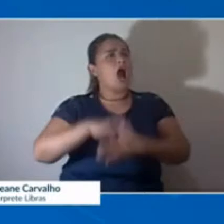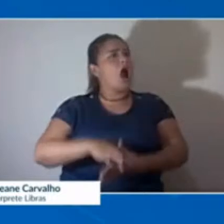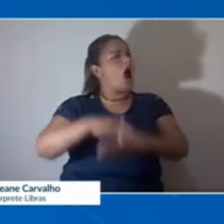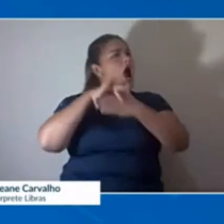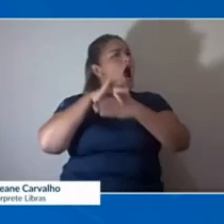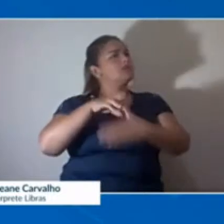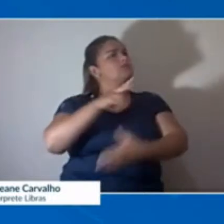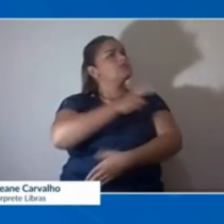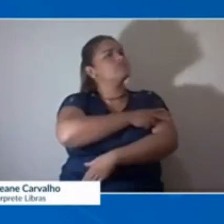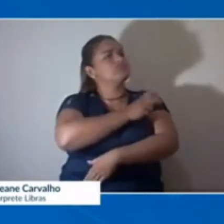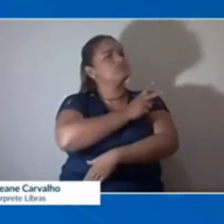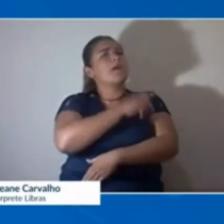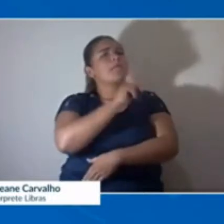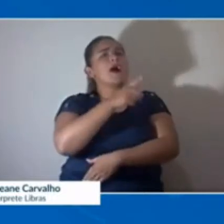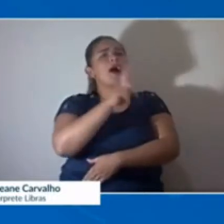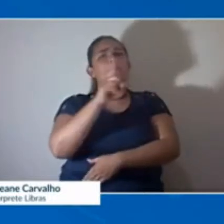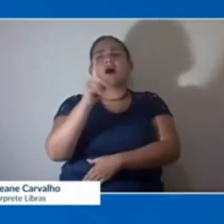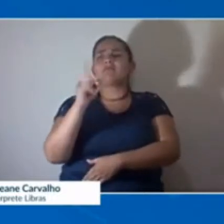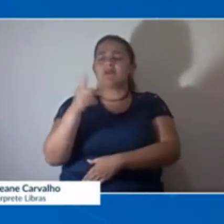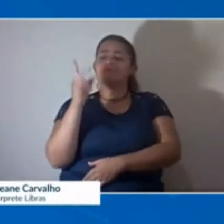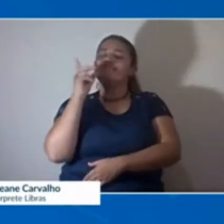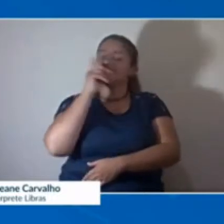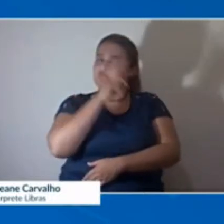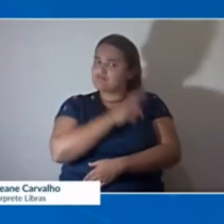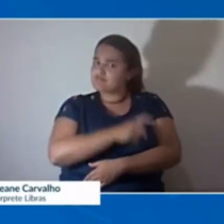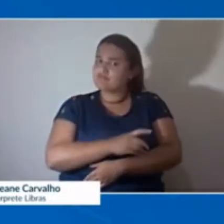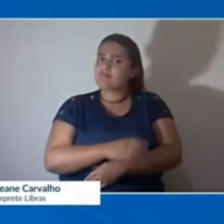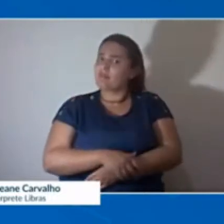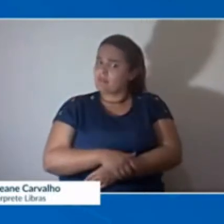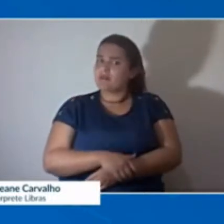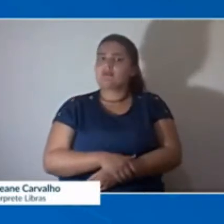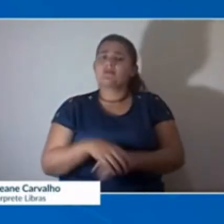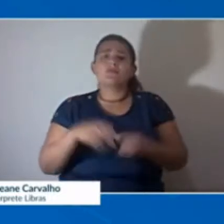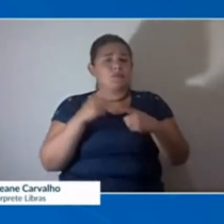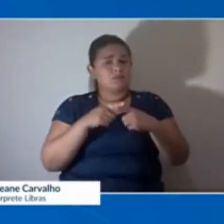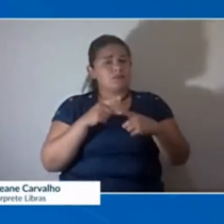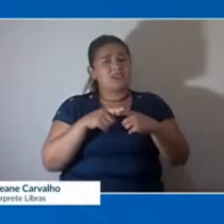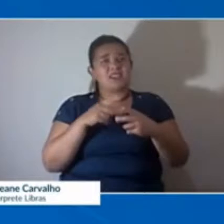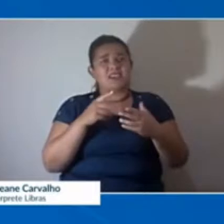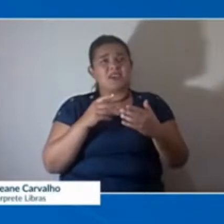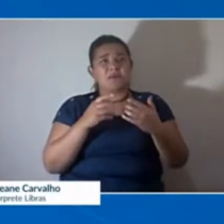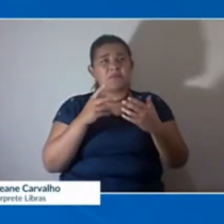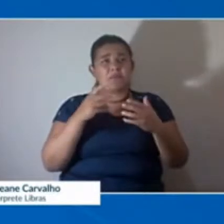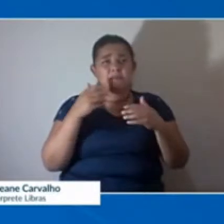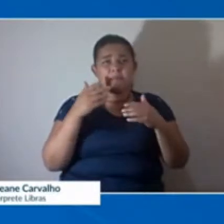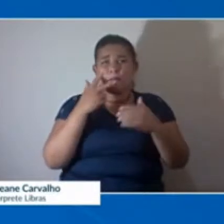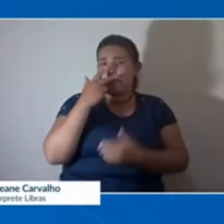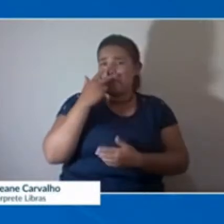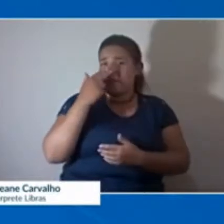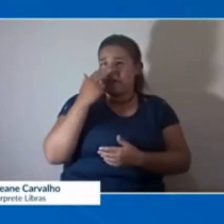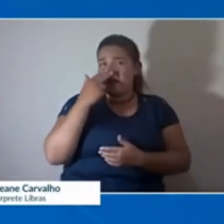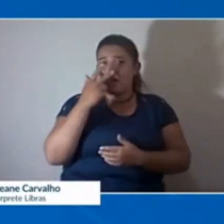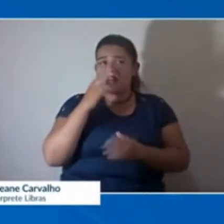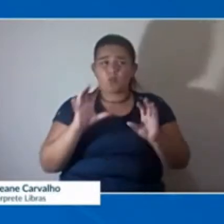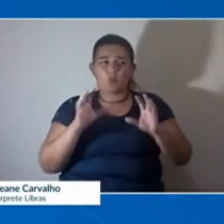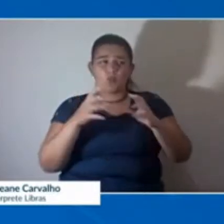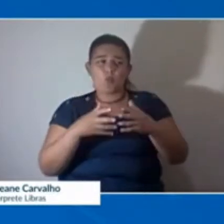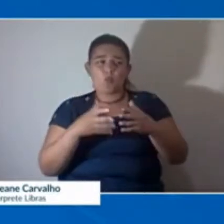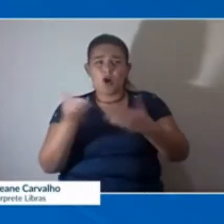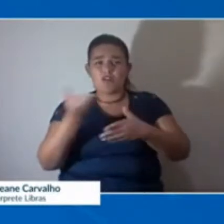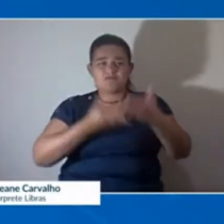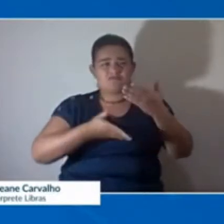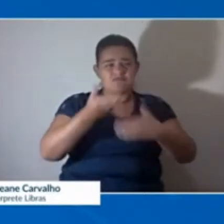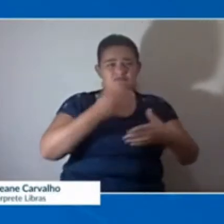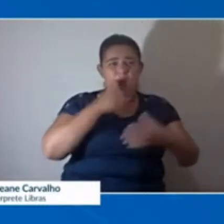direcionar as ações. Porque parece que quando se trabalha com equipes mistas, né, e é comum que